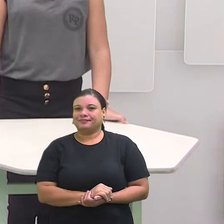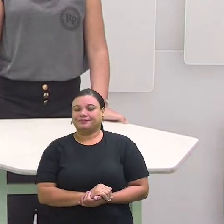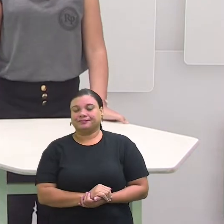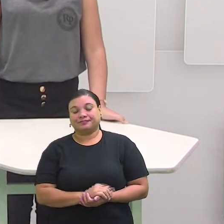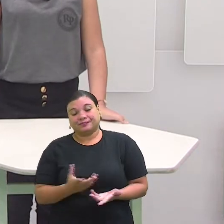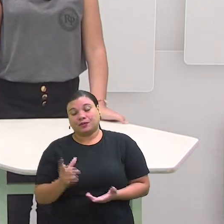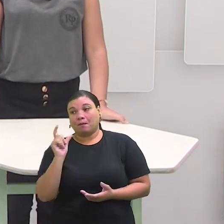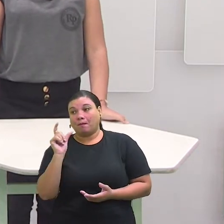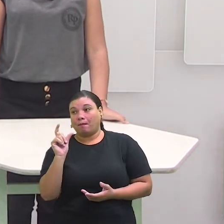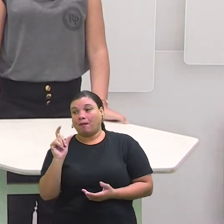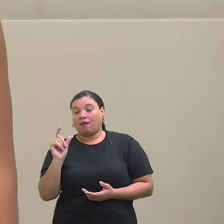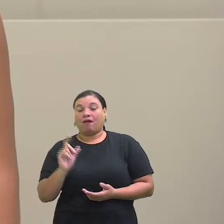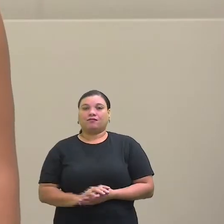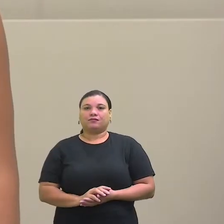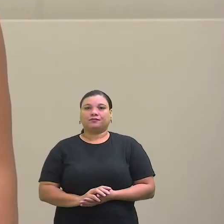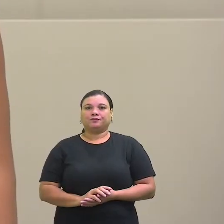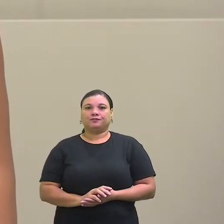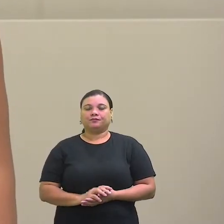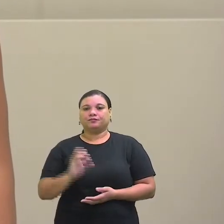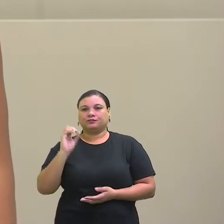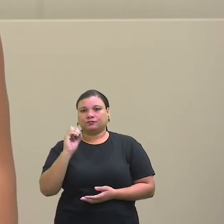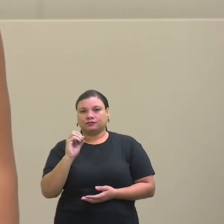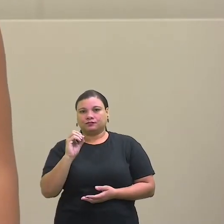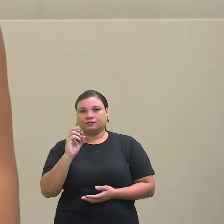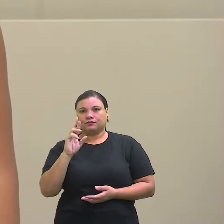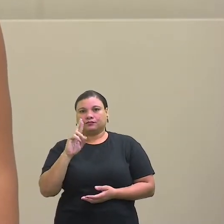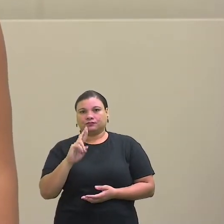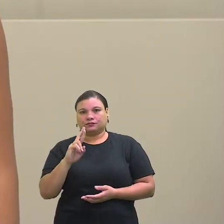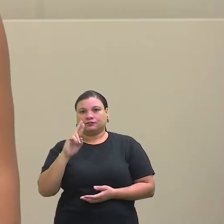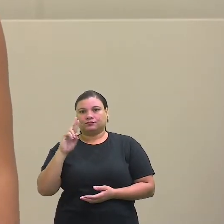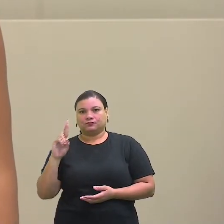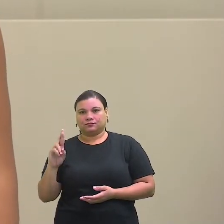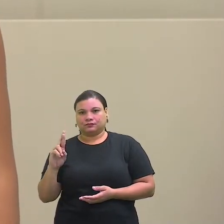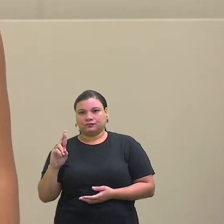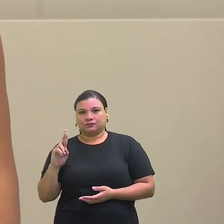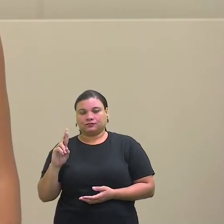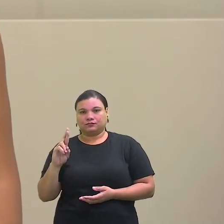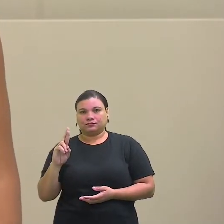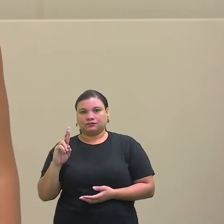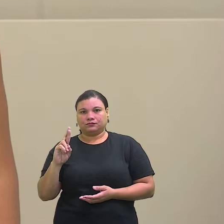Horríveis. O R R